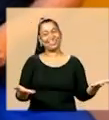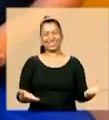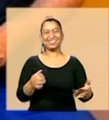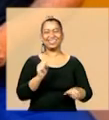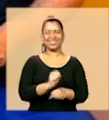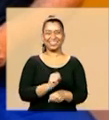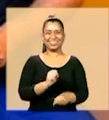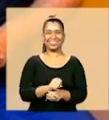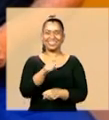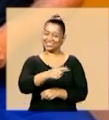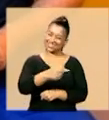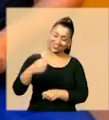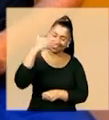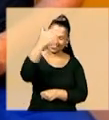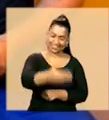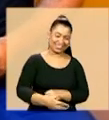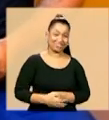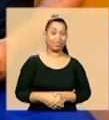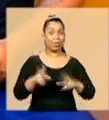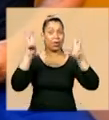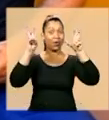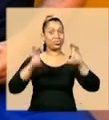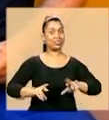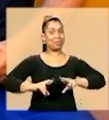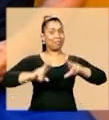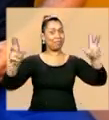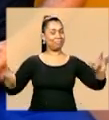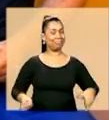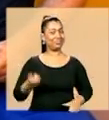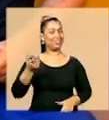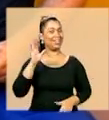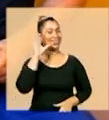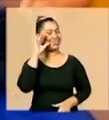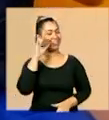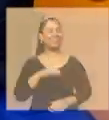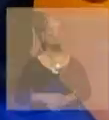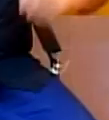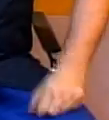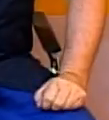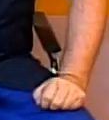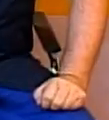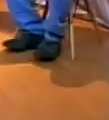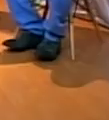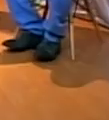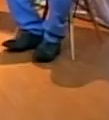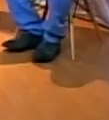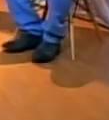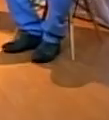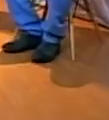com outro tema super interessante. O Ponto de Vista de hoje fica por aqui. Até mais. Tchau.